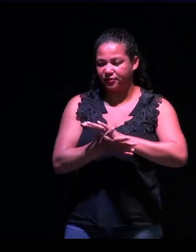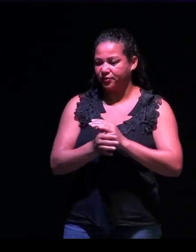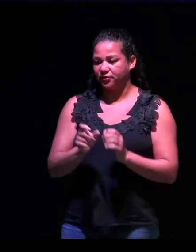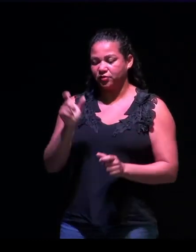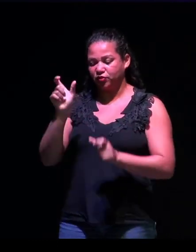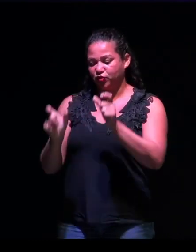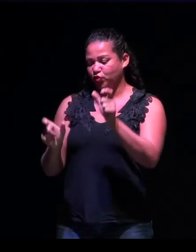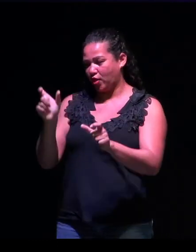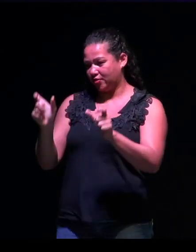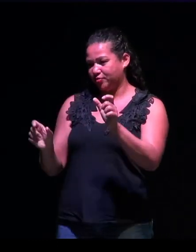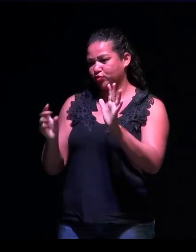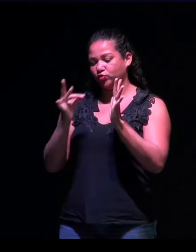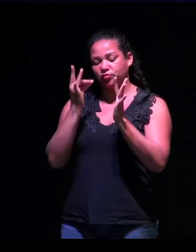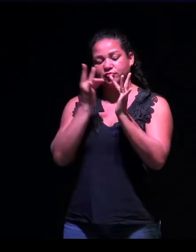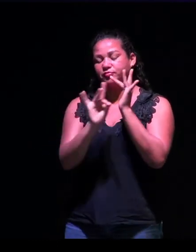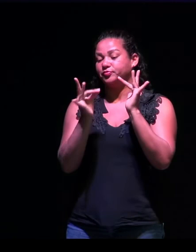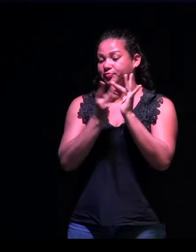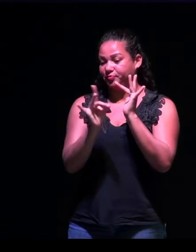Ora,